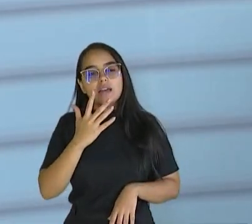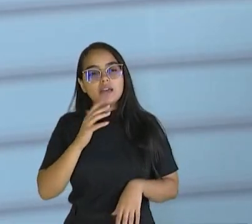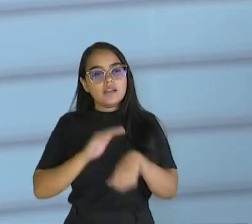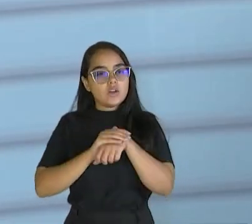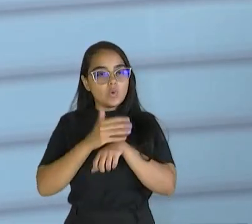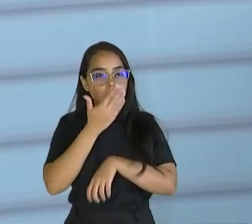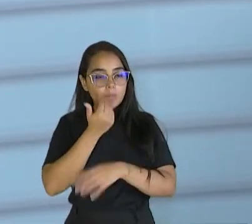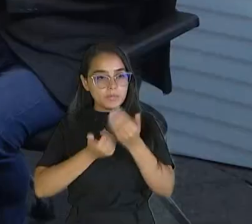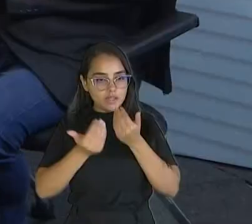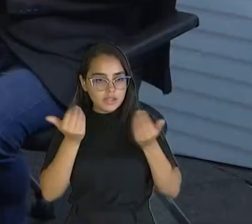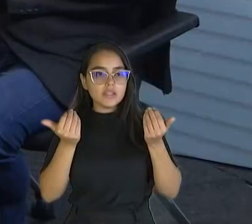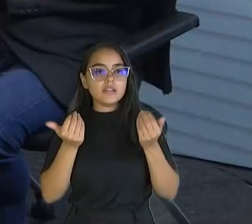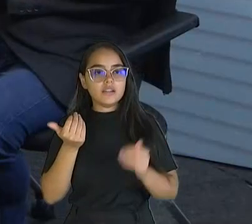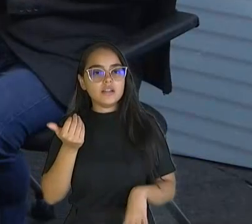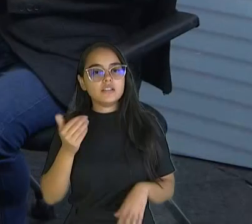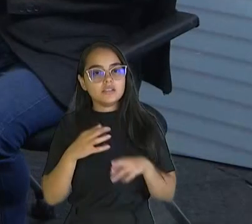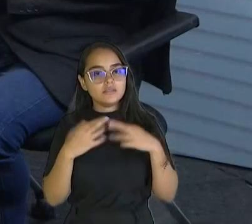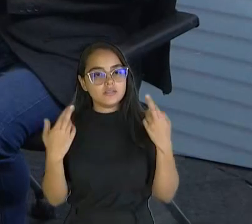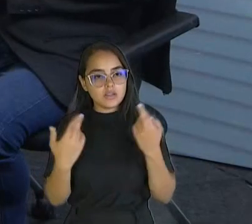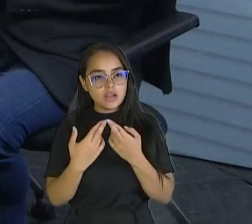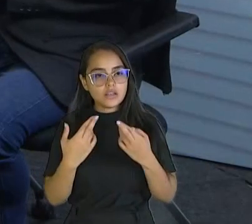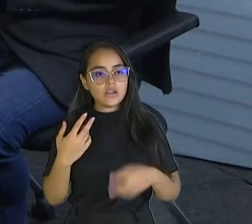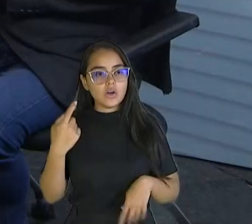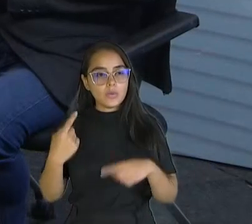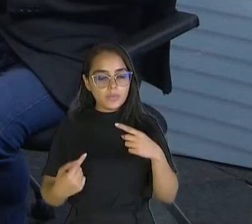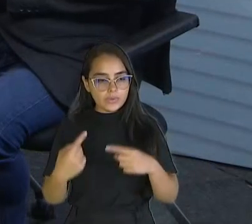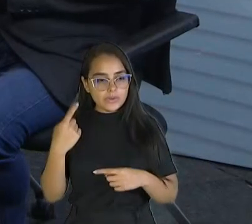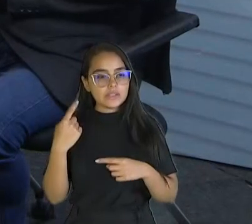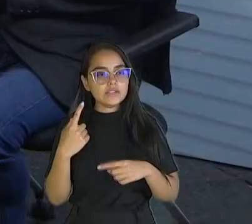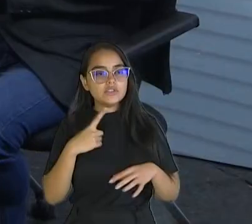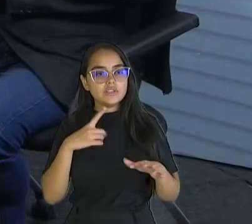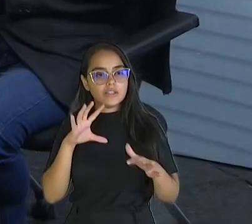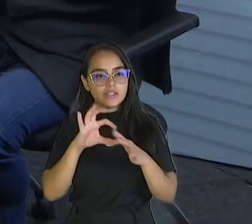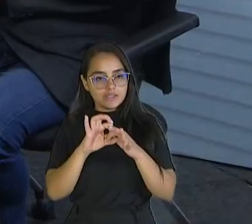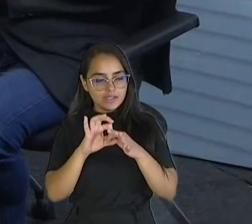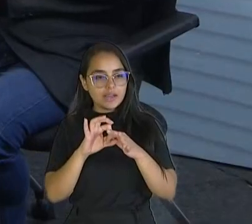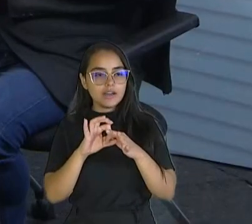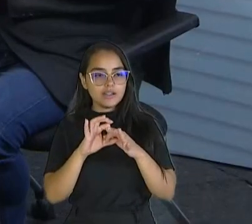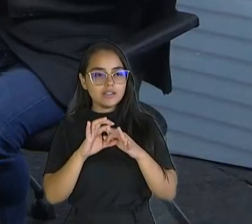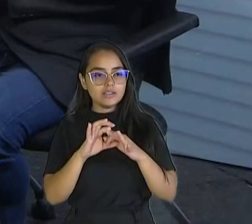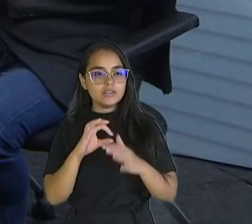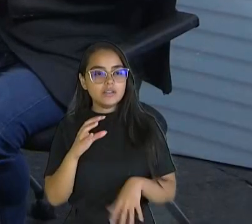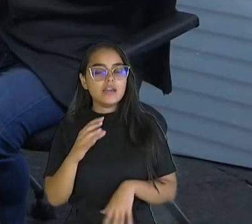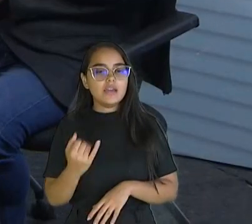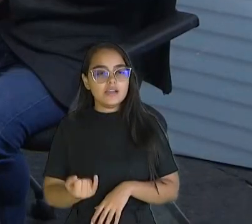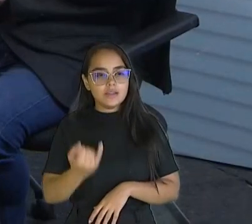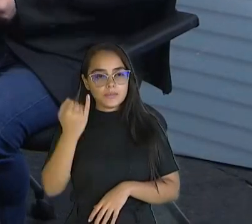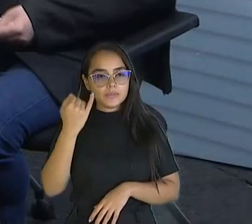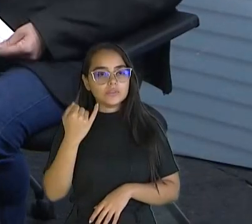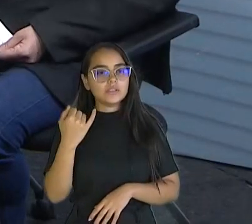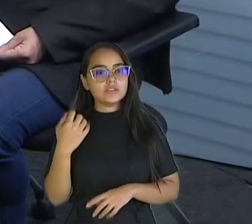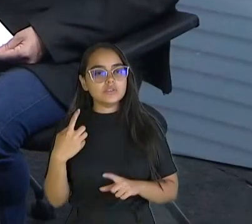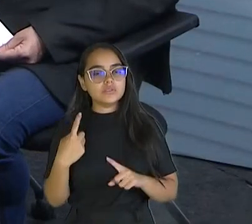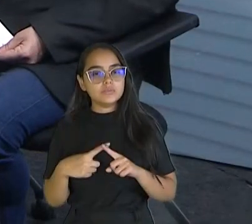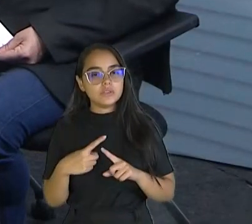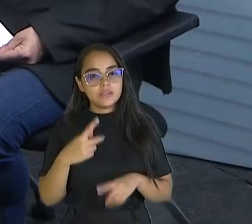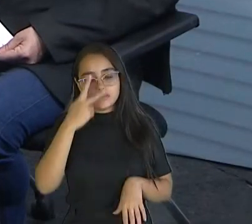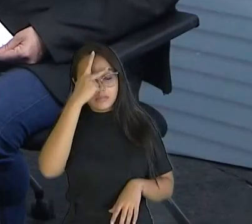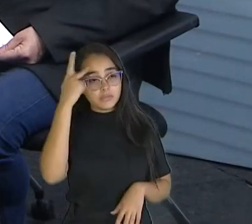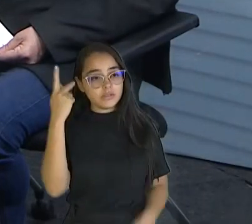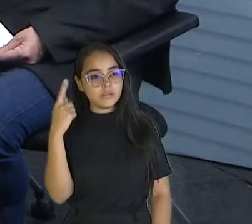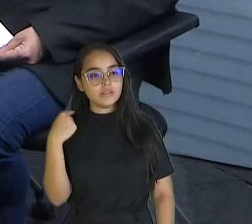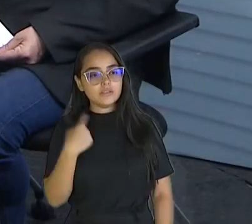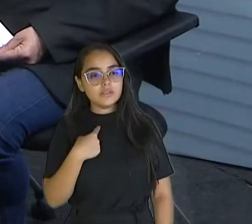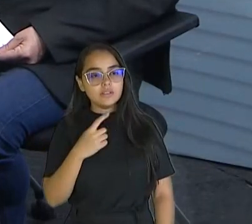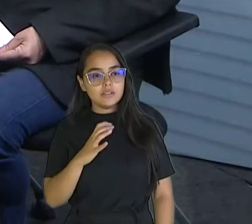o representante de políticos estavam lá. Isso é importante. Políticos têm alguma ligação com a Casa do Estudante. Isso é muito bom, né, Thaís? Porque as pessoas que estão nos vendo,